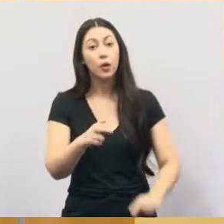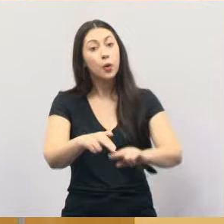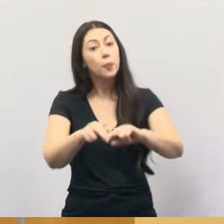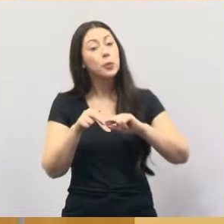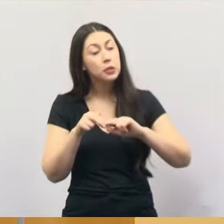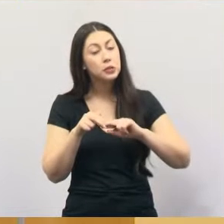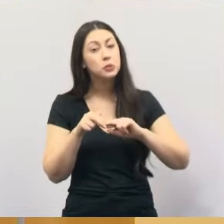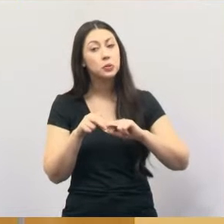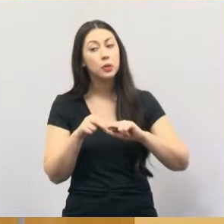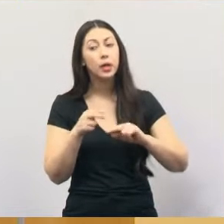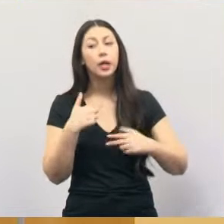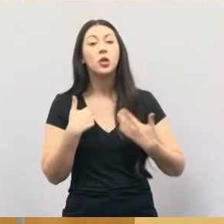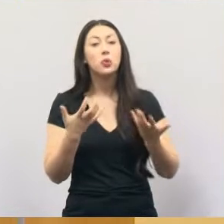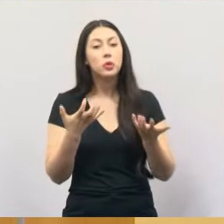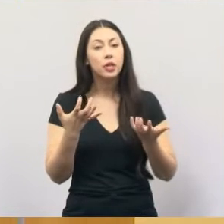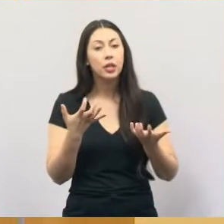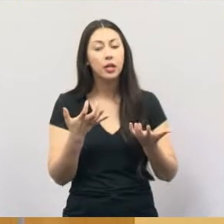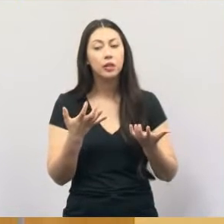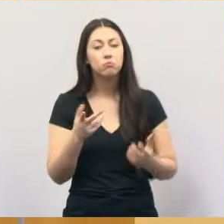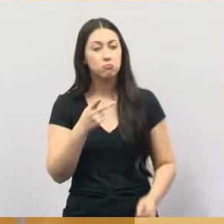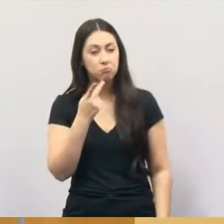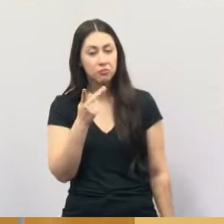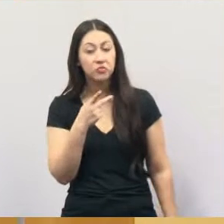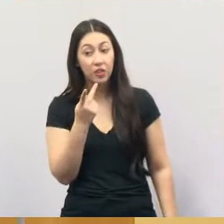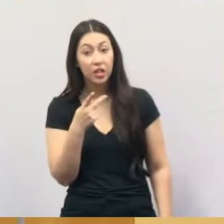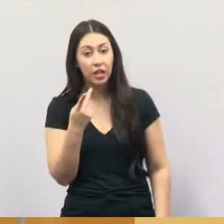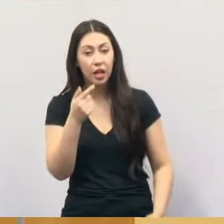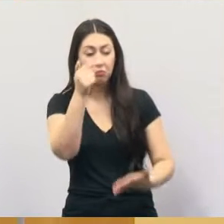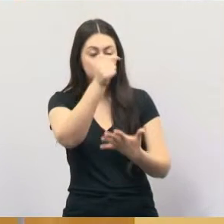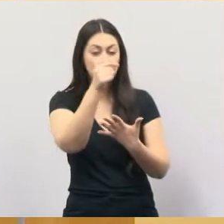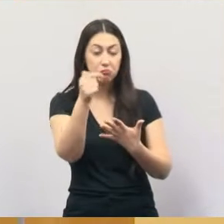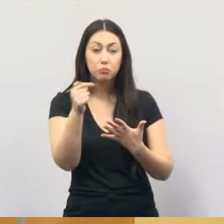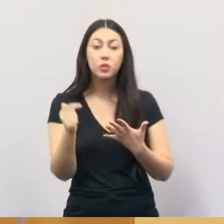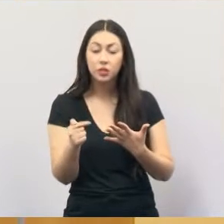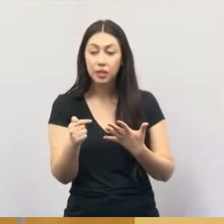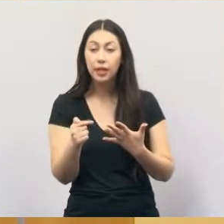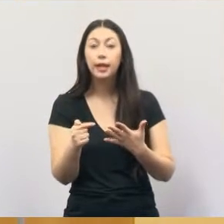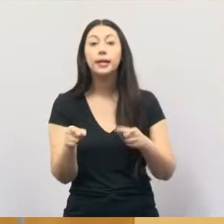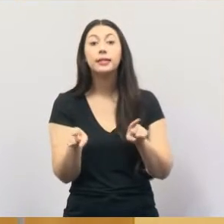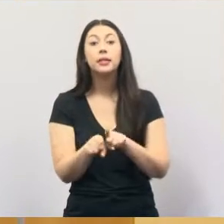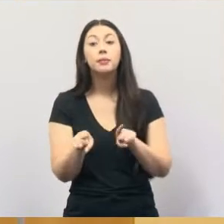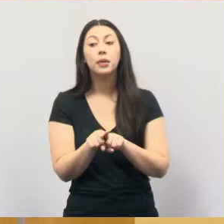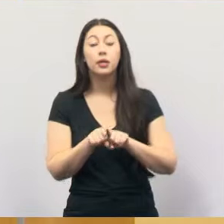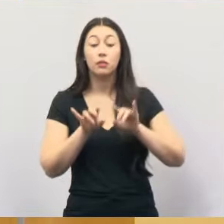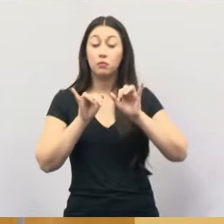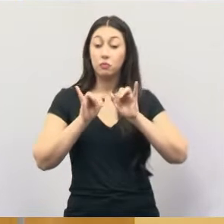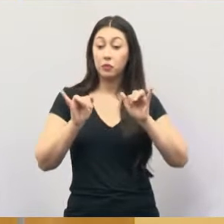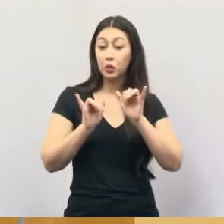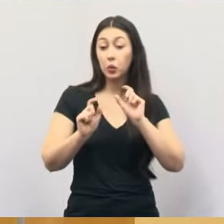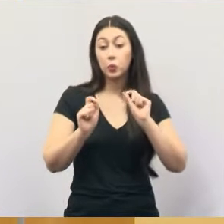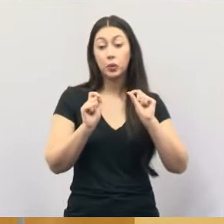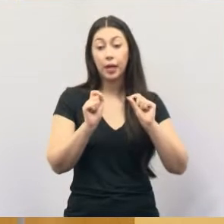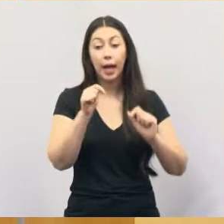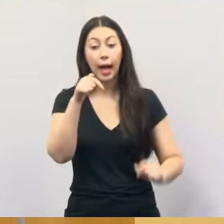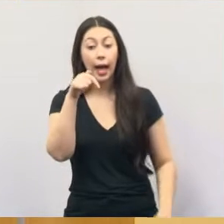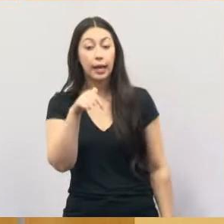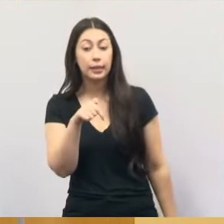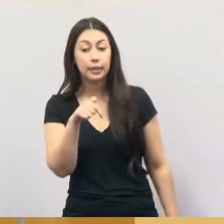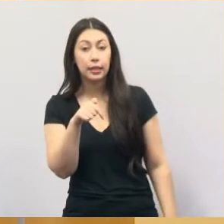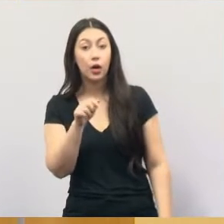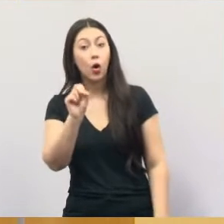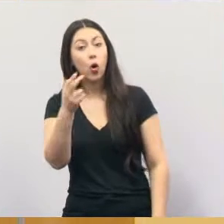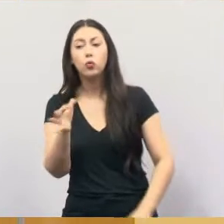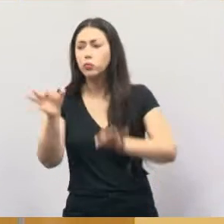aí, gostaria de fazer essa pontuação, e disse que aqui com a gente não tem meio